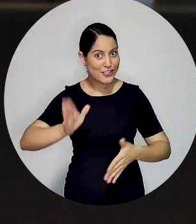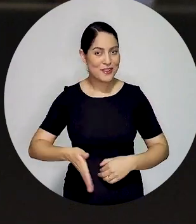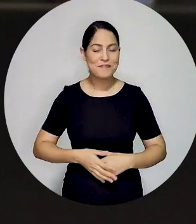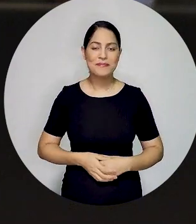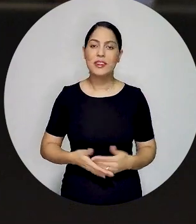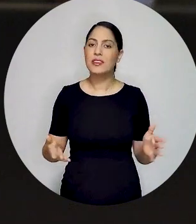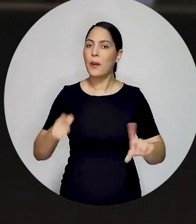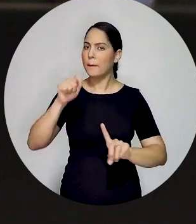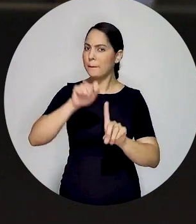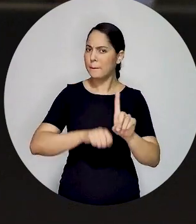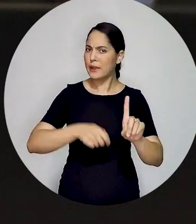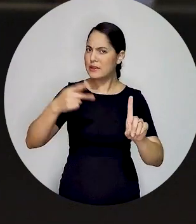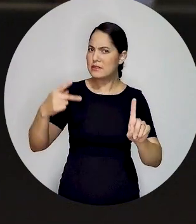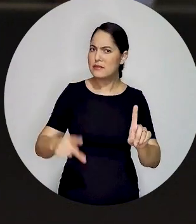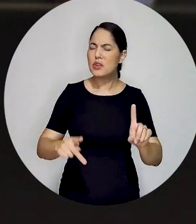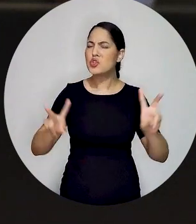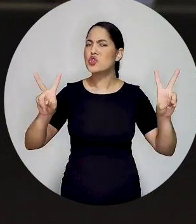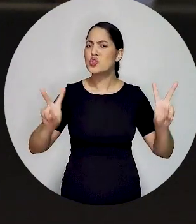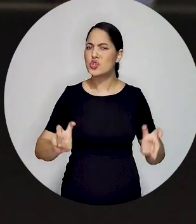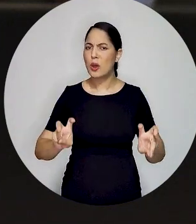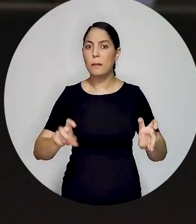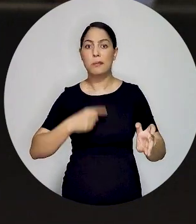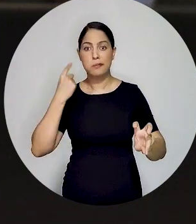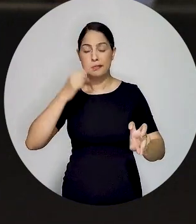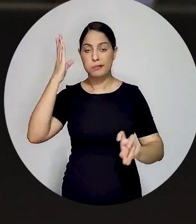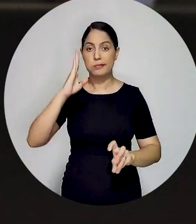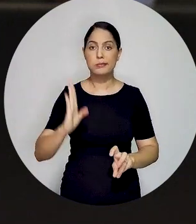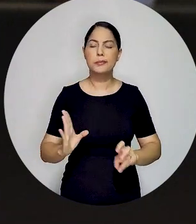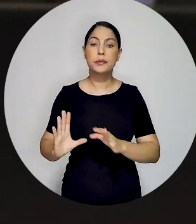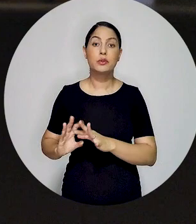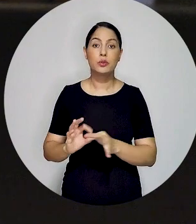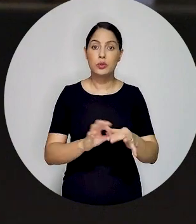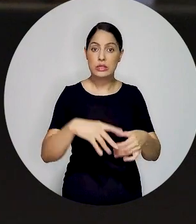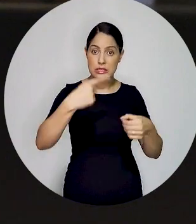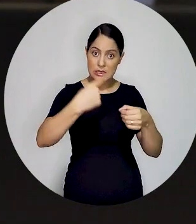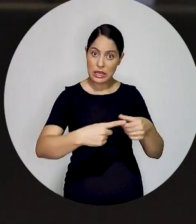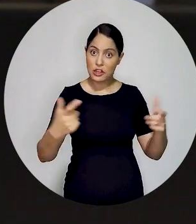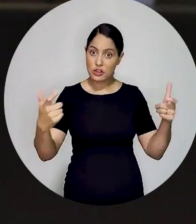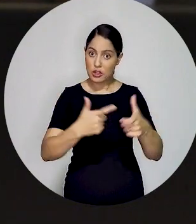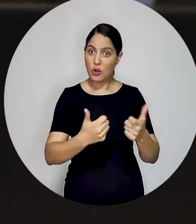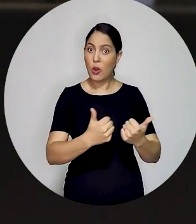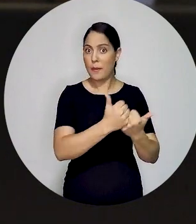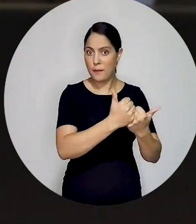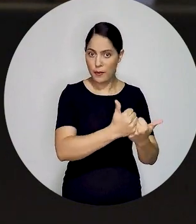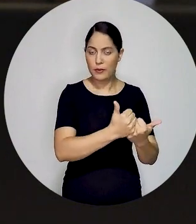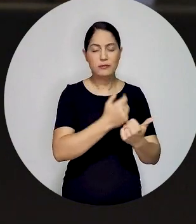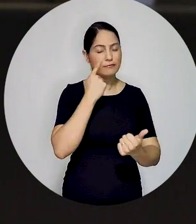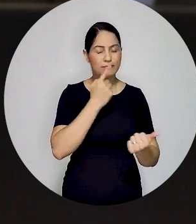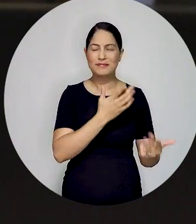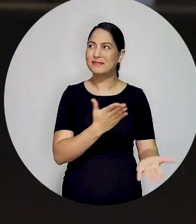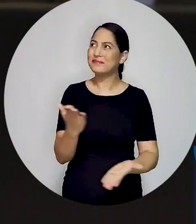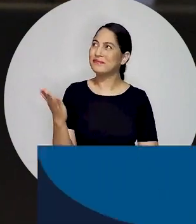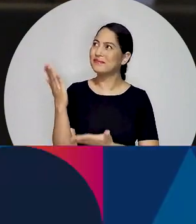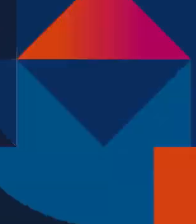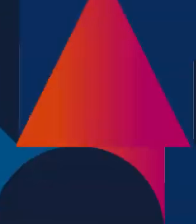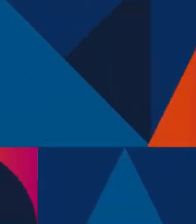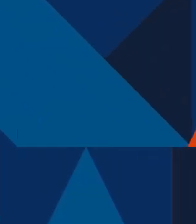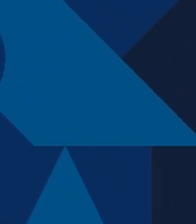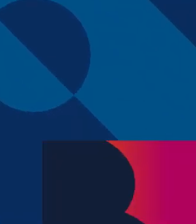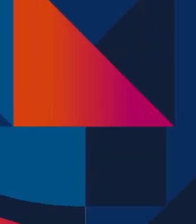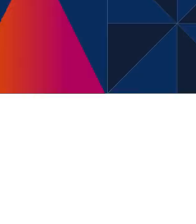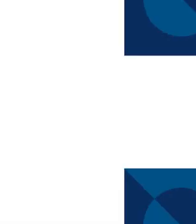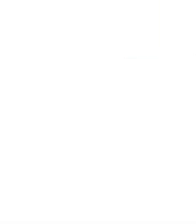do presidente da Ordem dos Advogados do Brasil sobre a importância da interiorização da advocacia. Acompanhe.